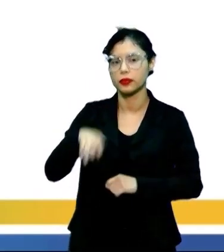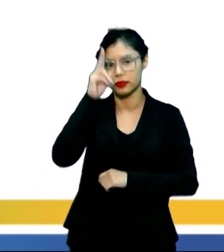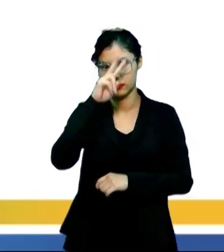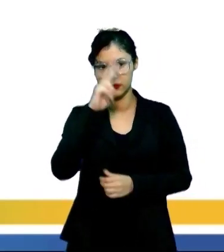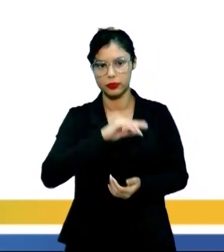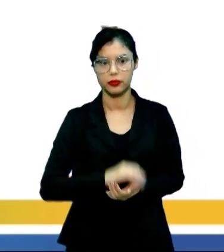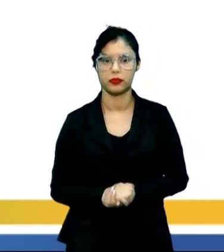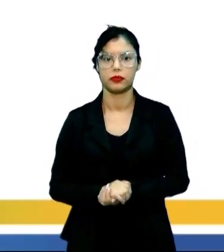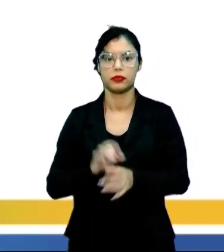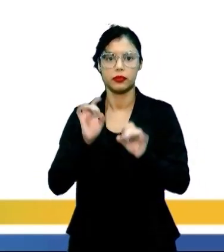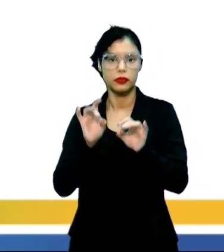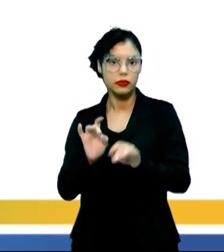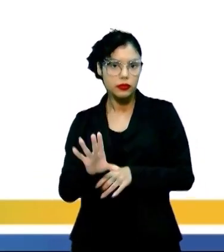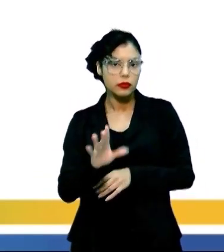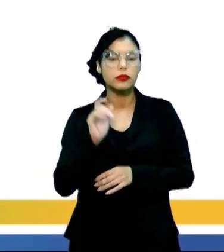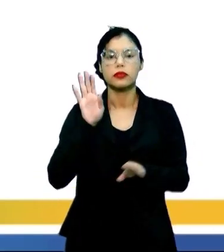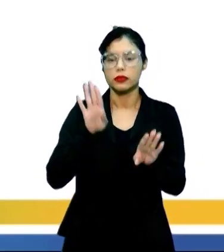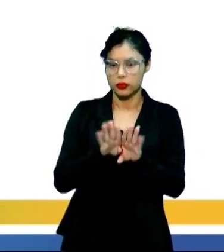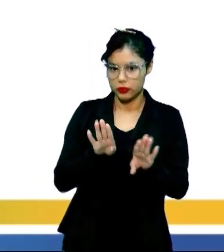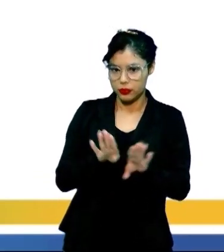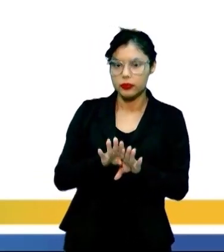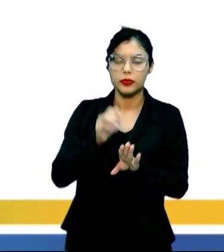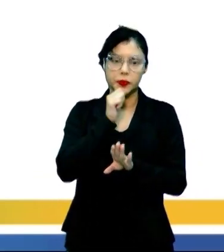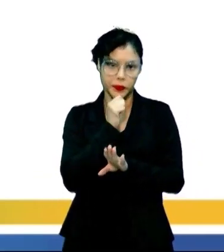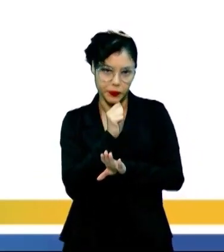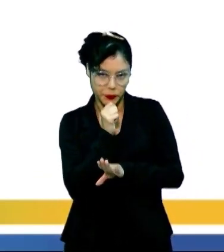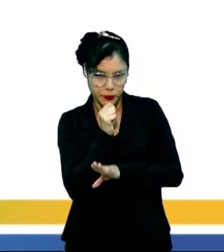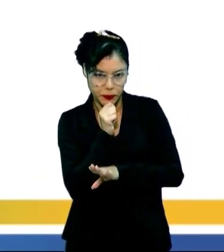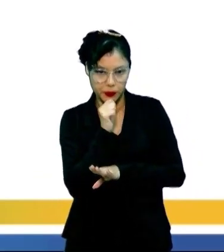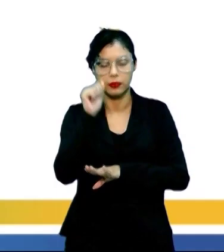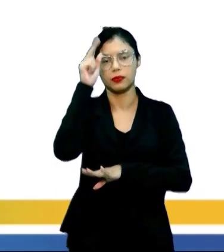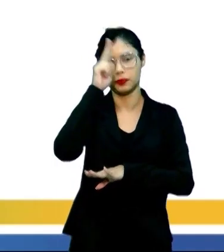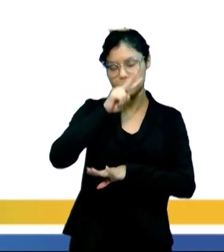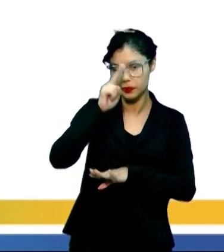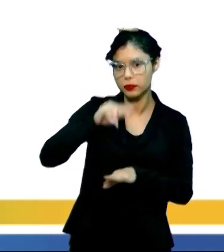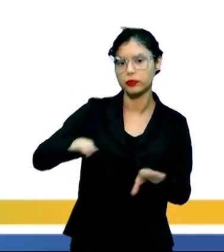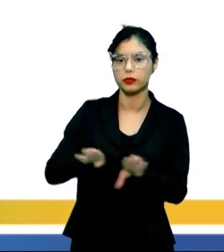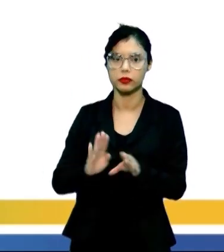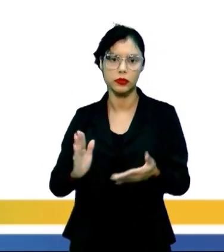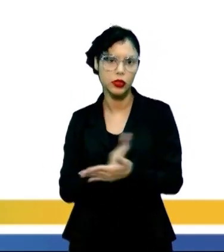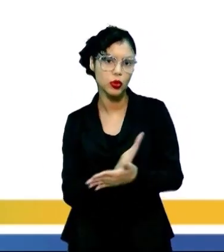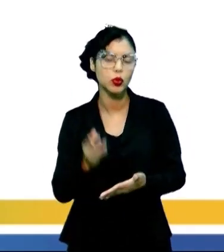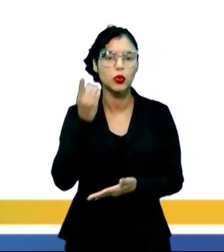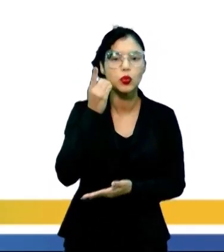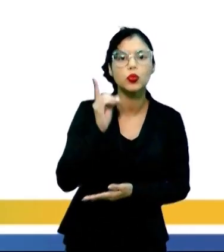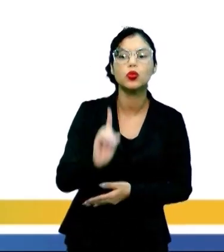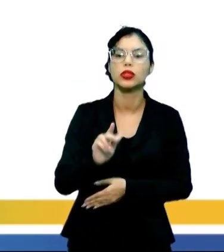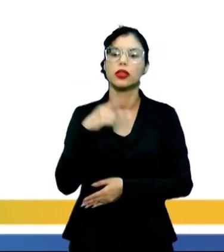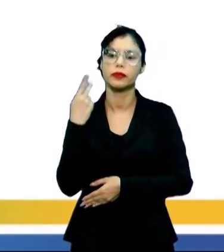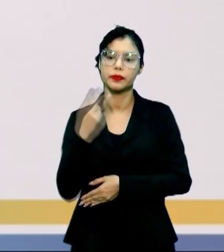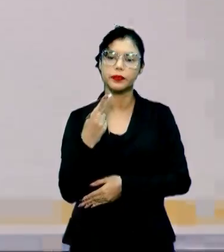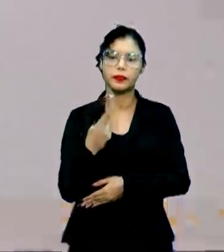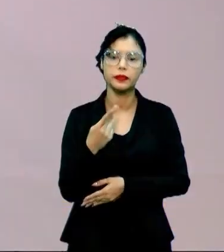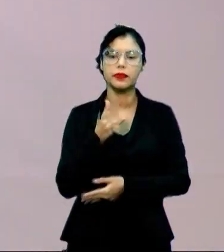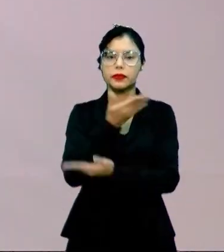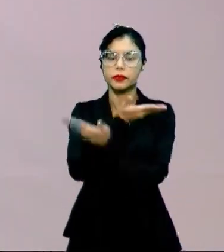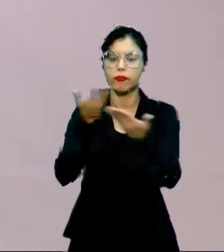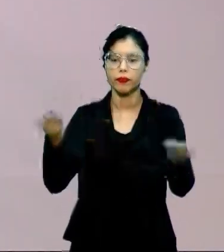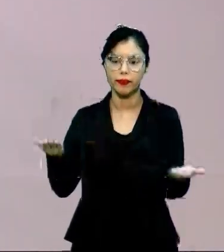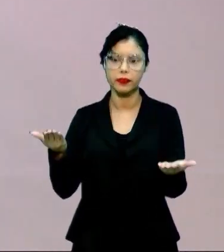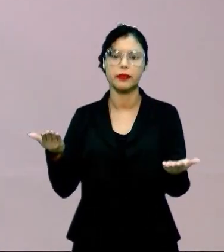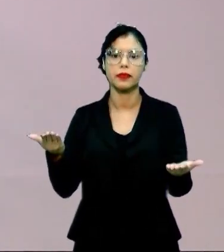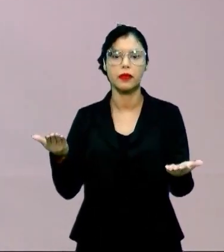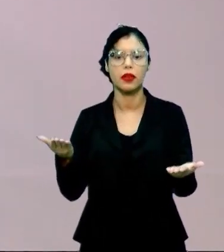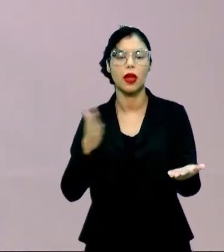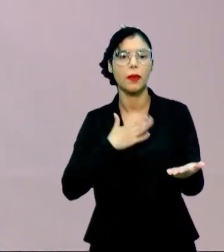lembrar. Sobre a decomposição, vocês lembram que alguém um dia disse para vocês: